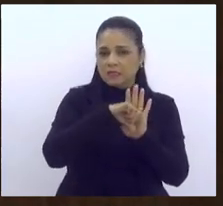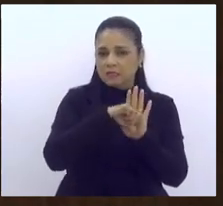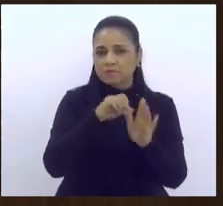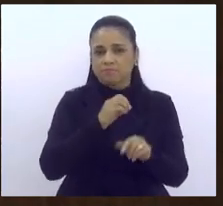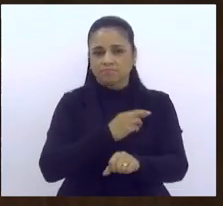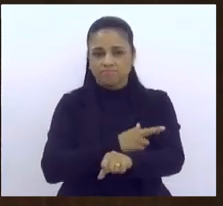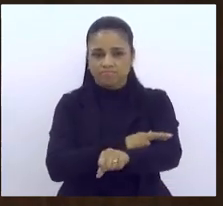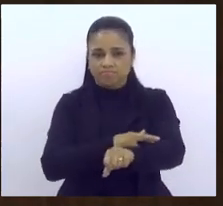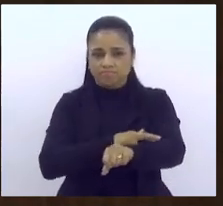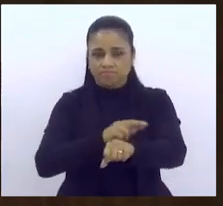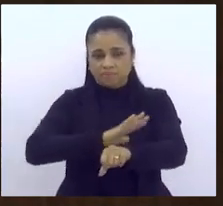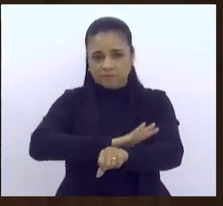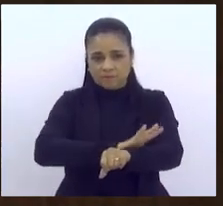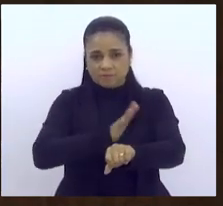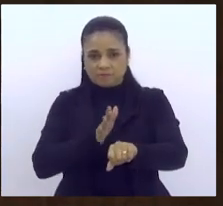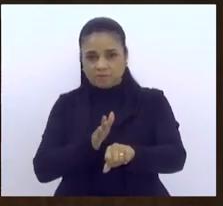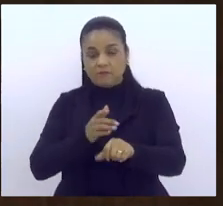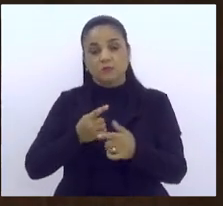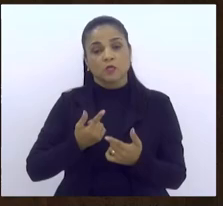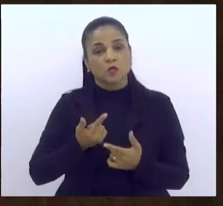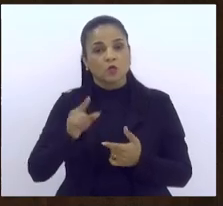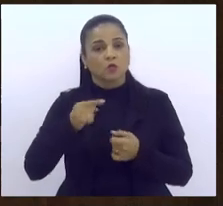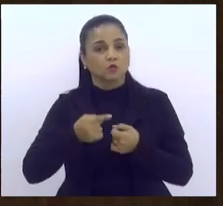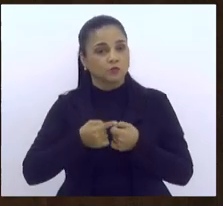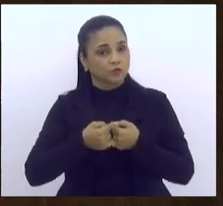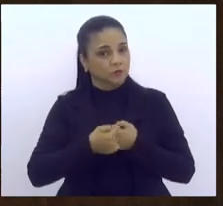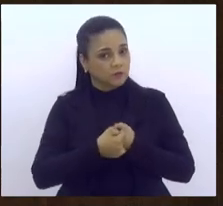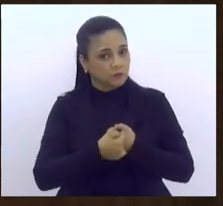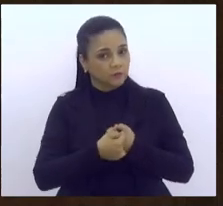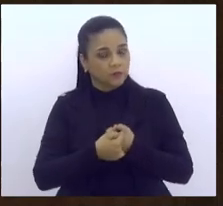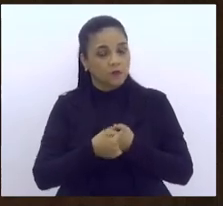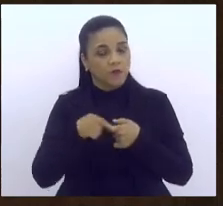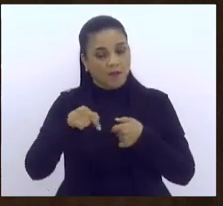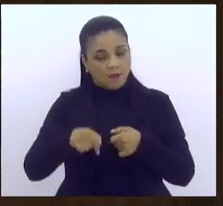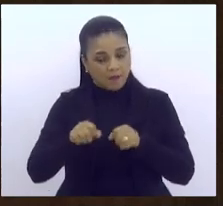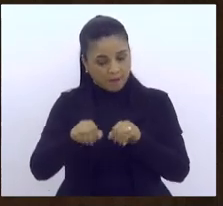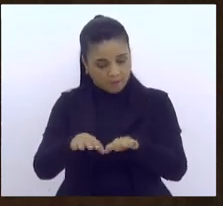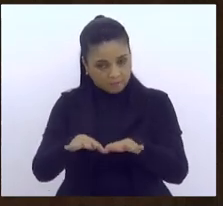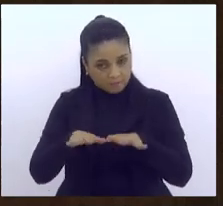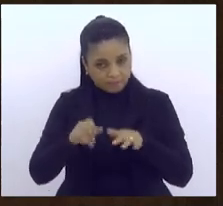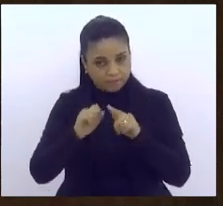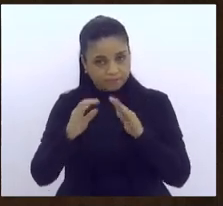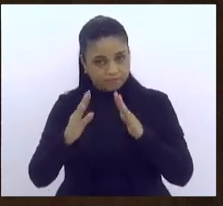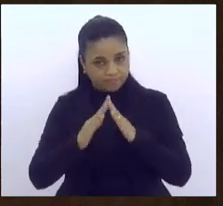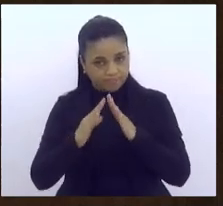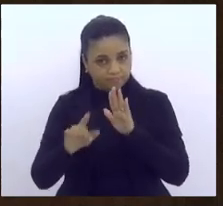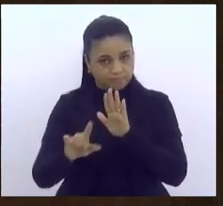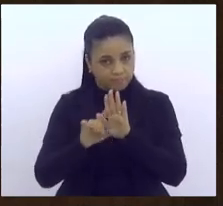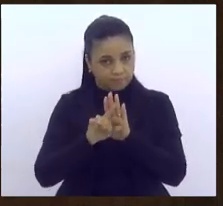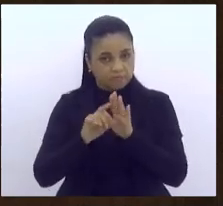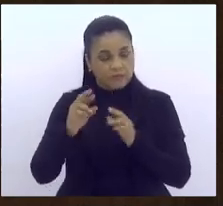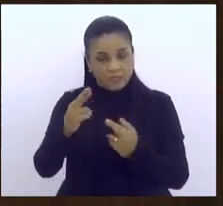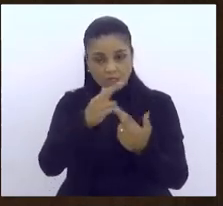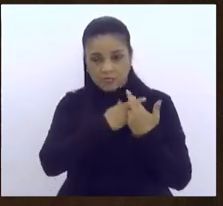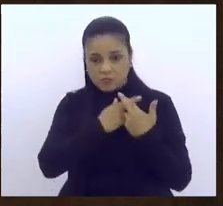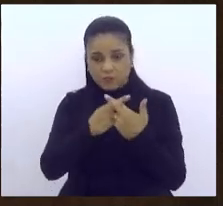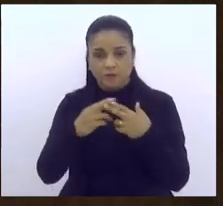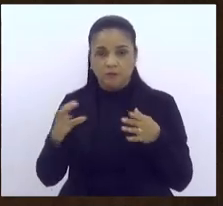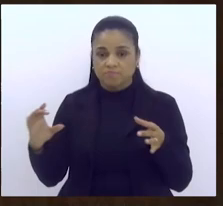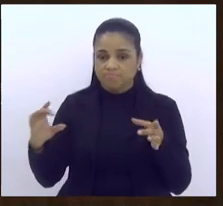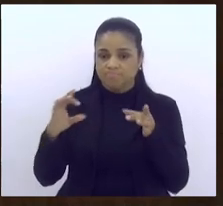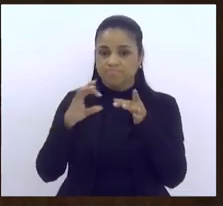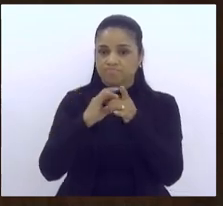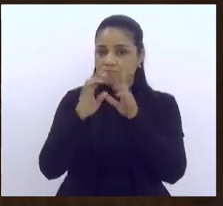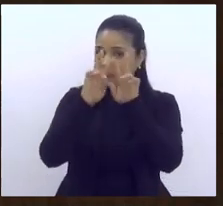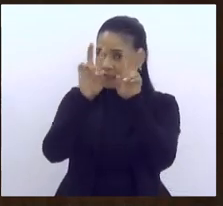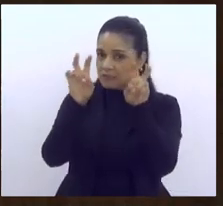e de intolerância em outros municípios. Eu acho que essa casa tem a responsabilidade que a gente possa sistematizar, trazer esse